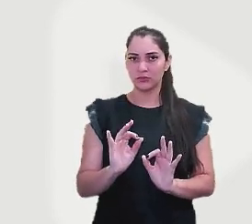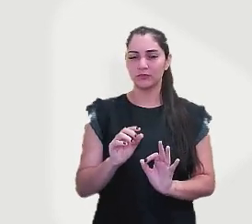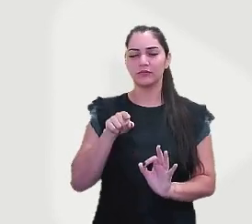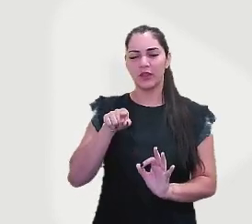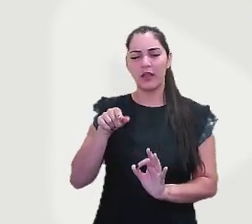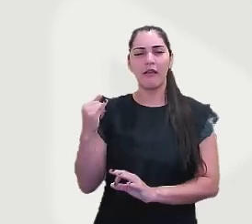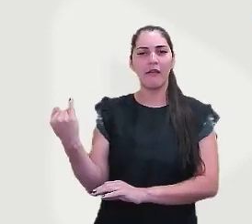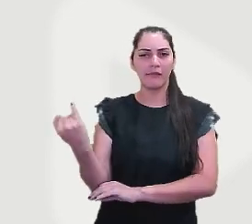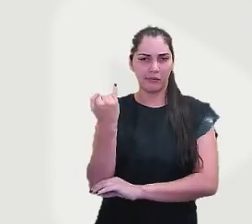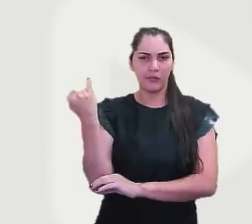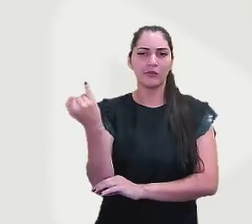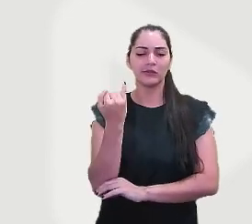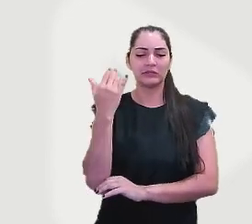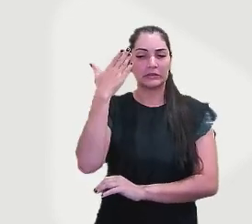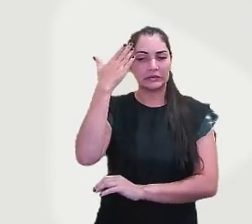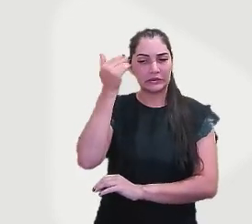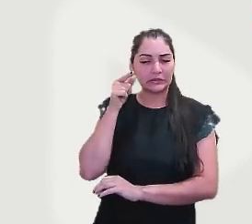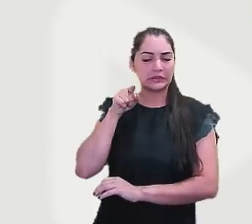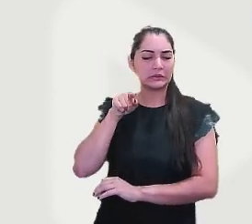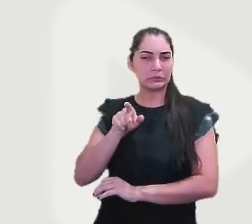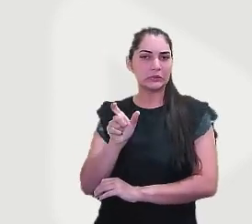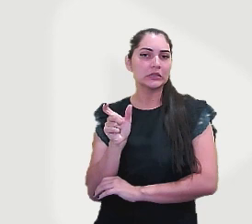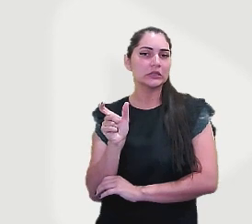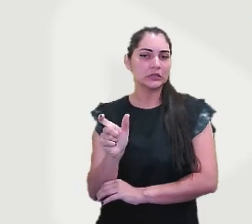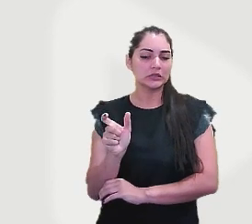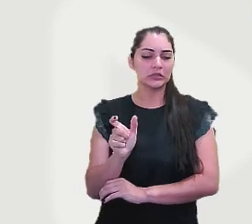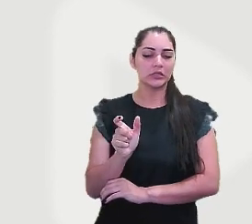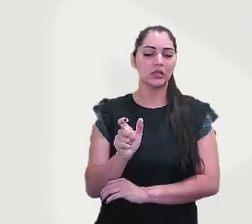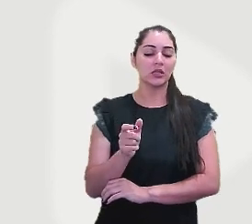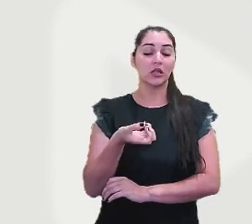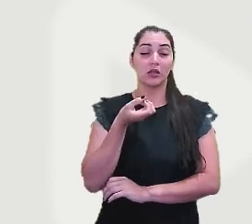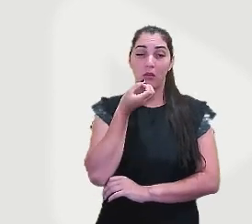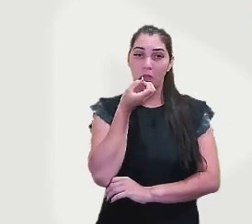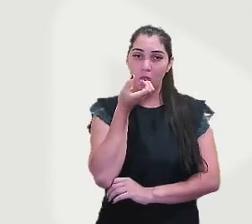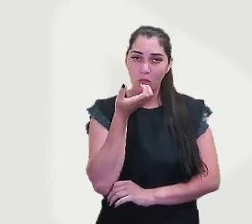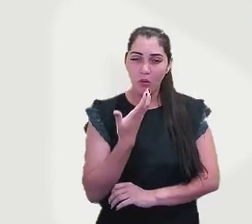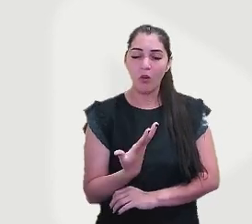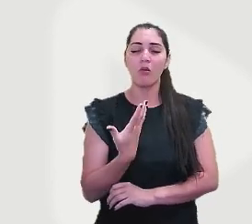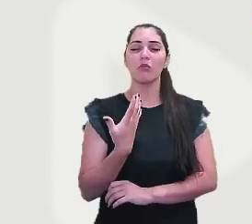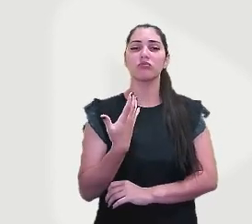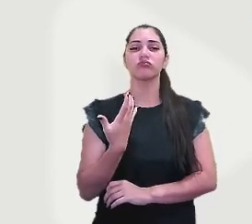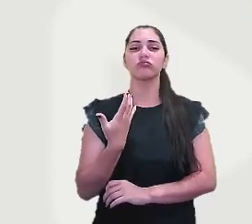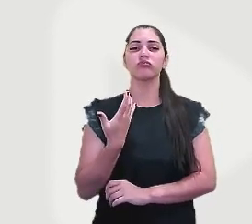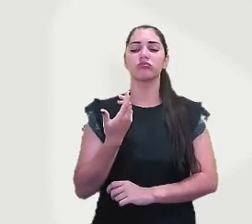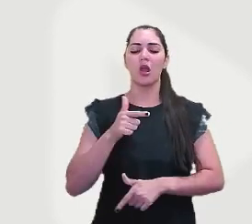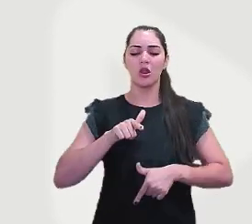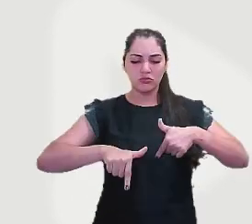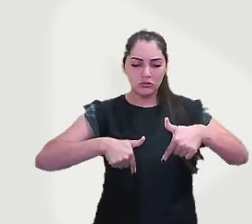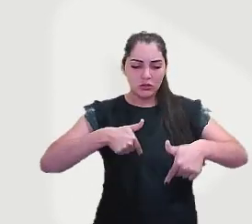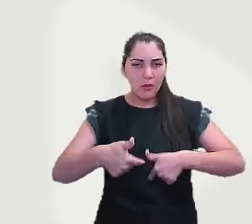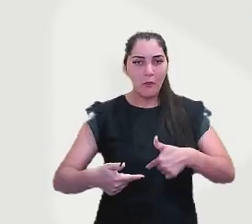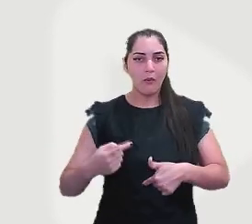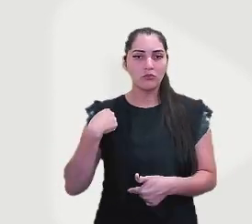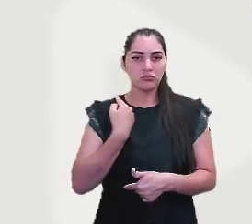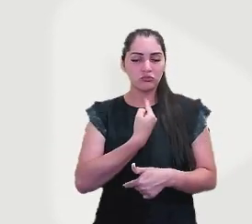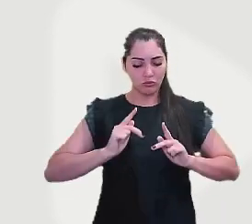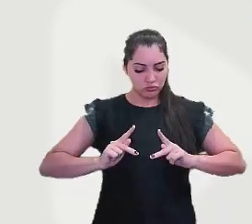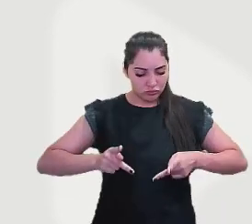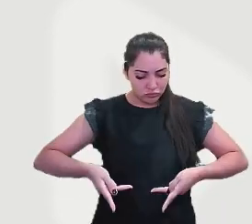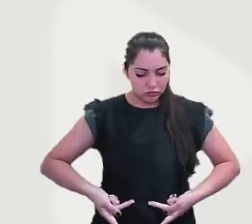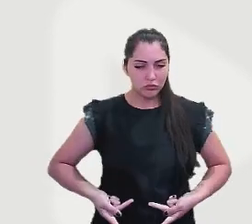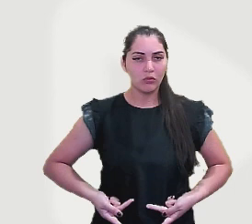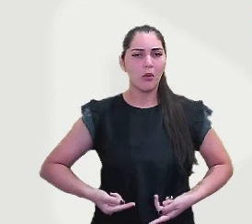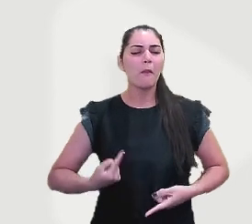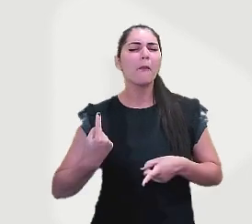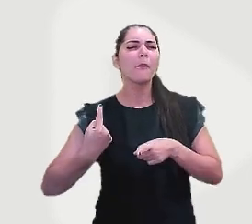É importante saber isso, tá? Tá certo, gente? Essenciais para o funcionamento adequado do nosso organismo. E por que isso?